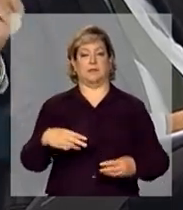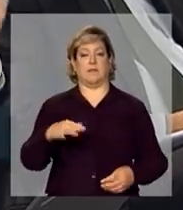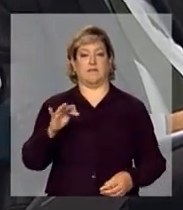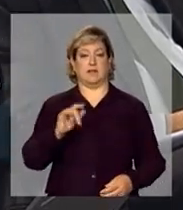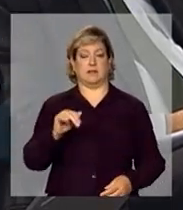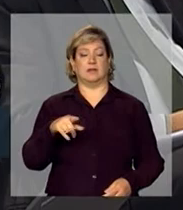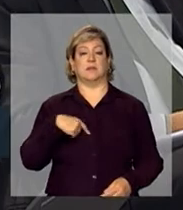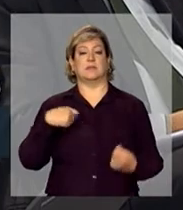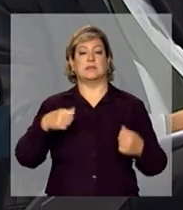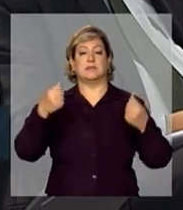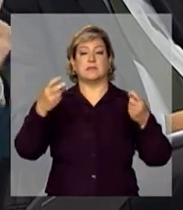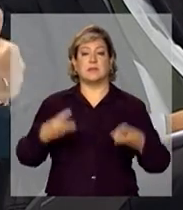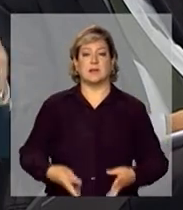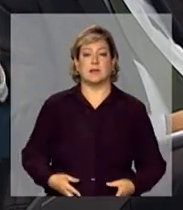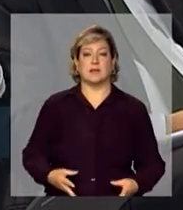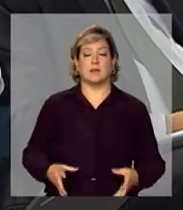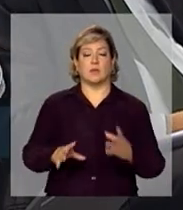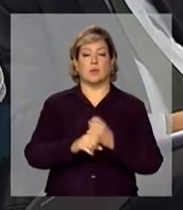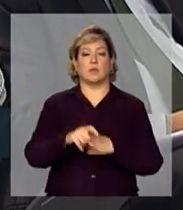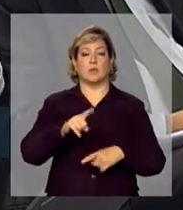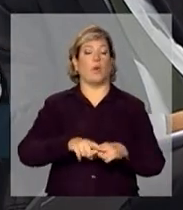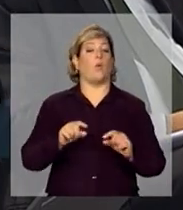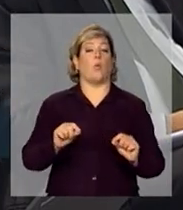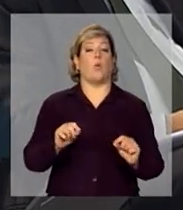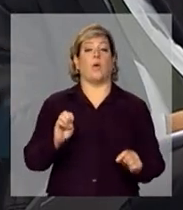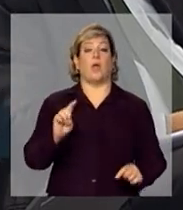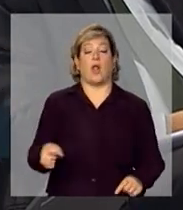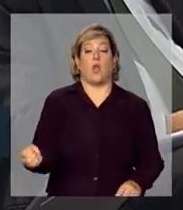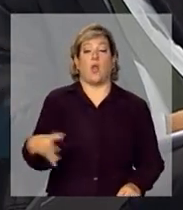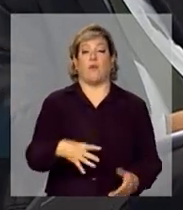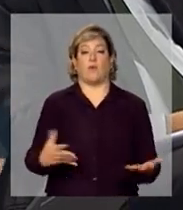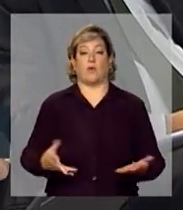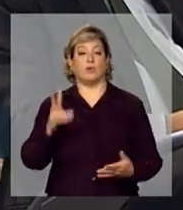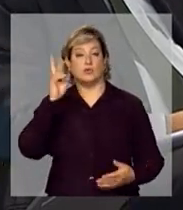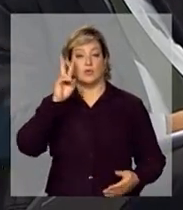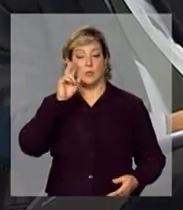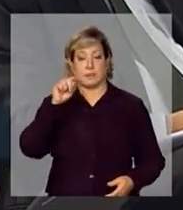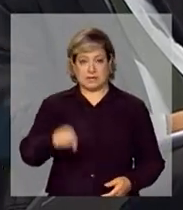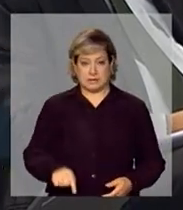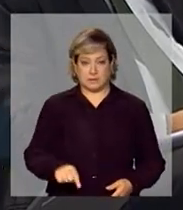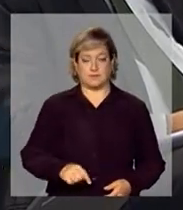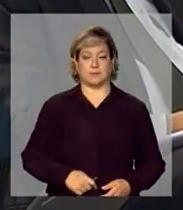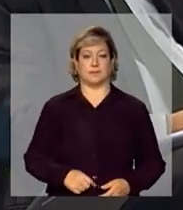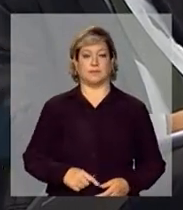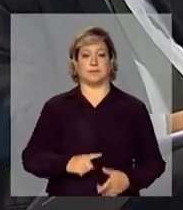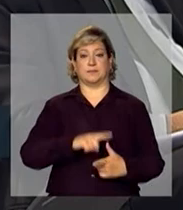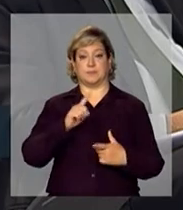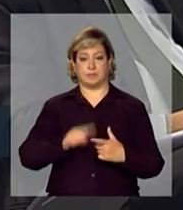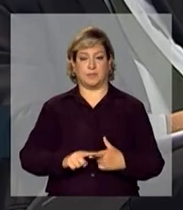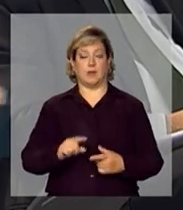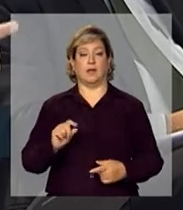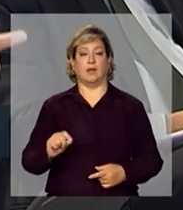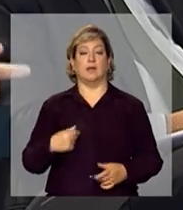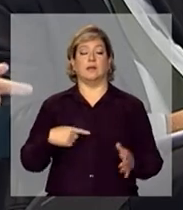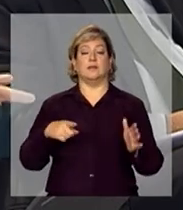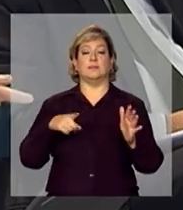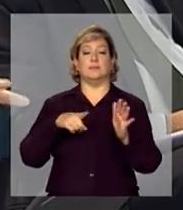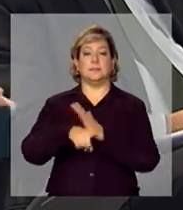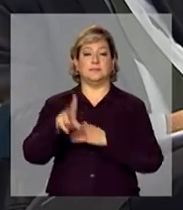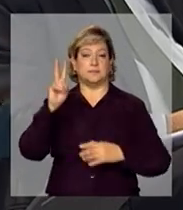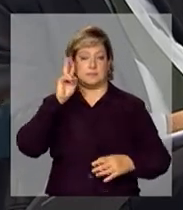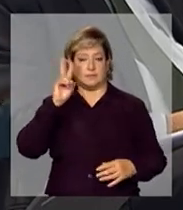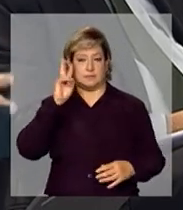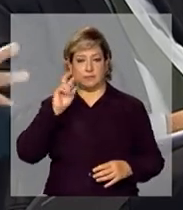queria saber o que que traz o que que é novo hoje aqui sobre isso e a segunda pergunta